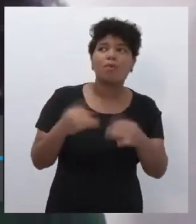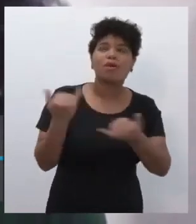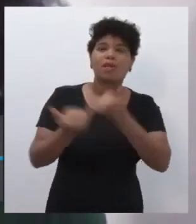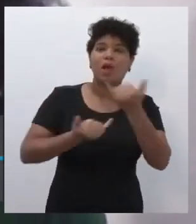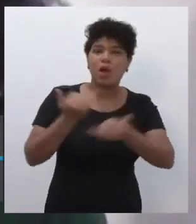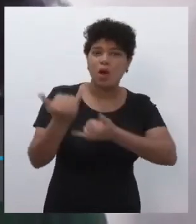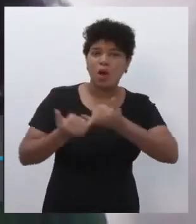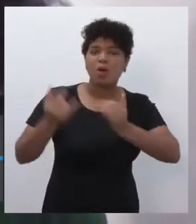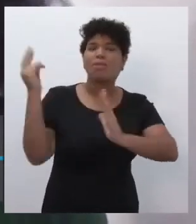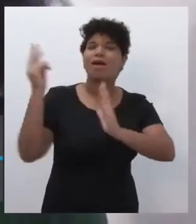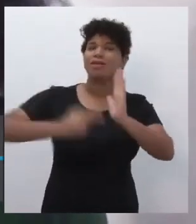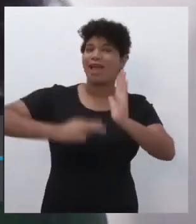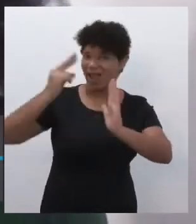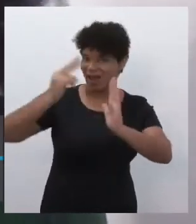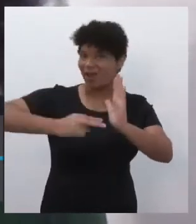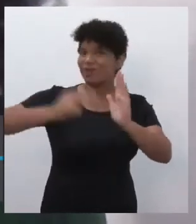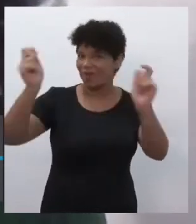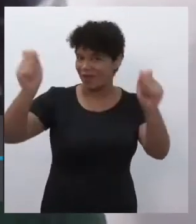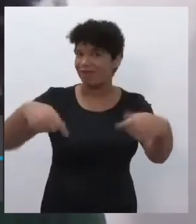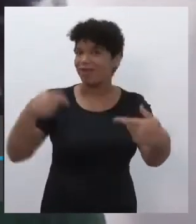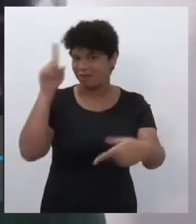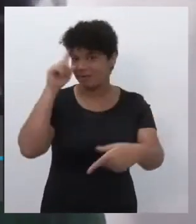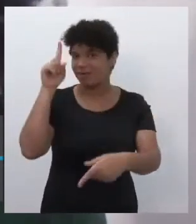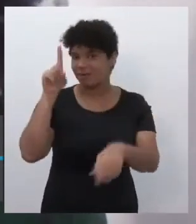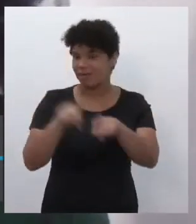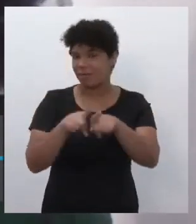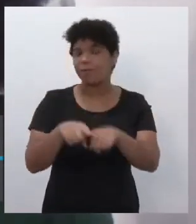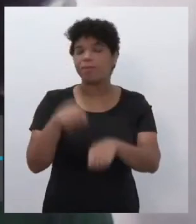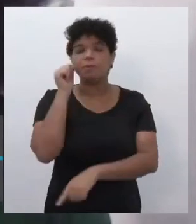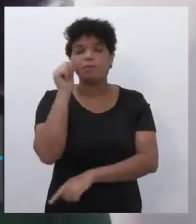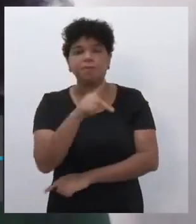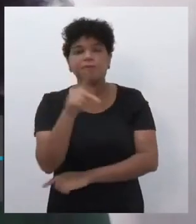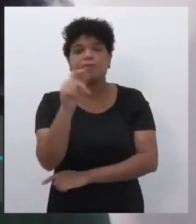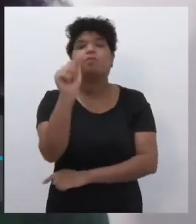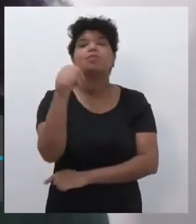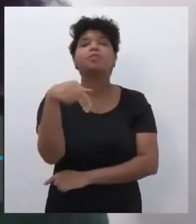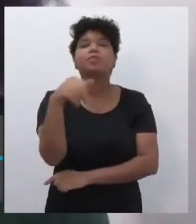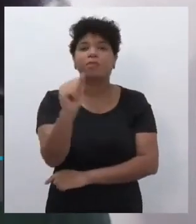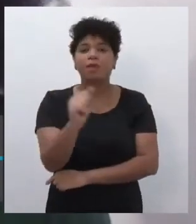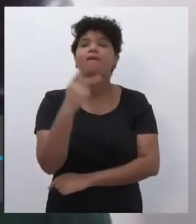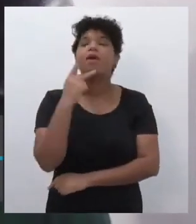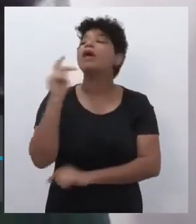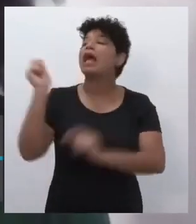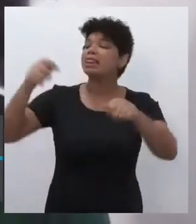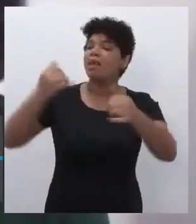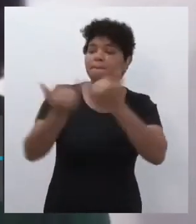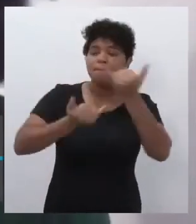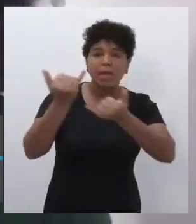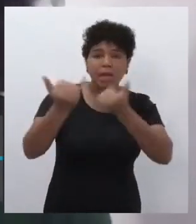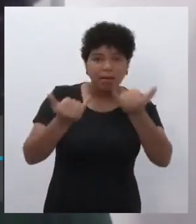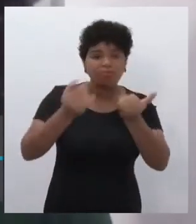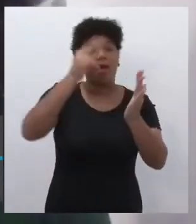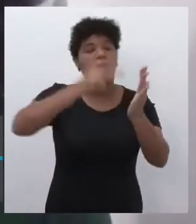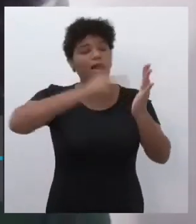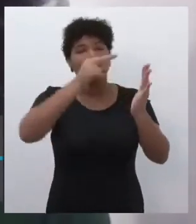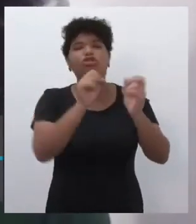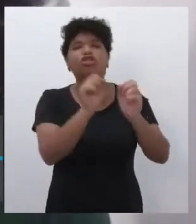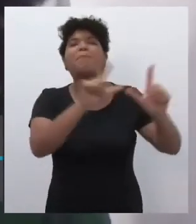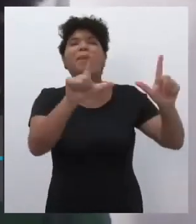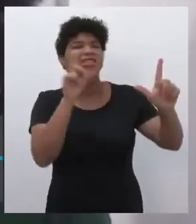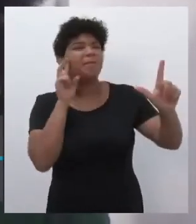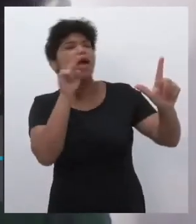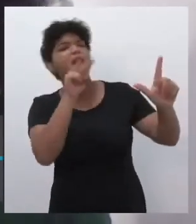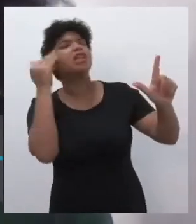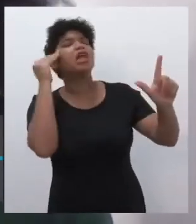leitura pelo professor e uso de imagens. Ana Cristina, trabalhar com brincadeiras e a leitura de imagens também.